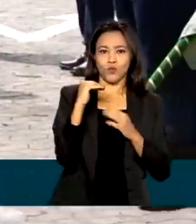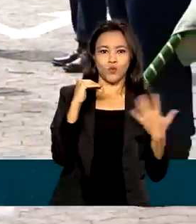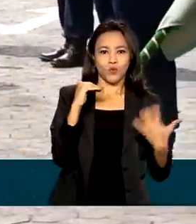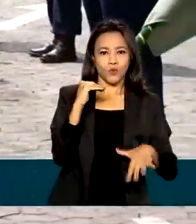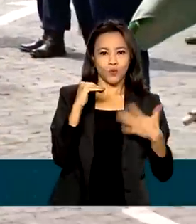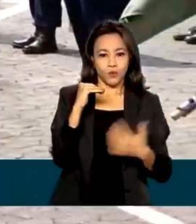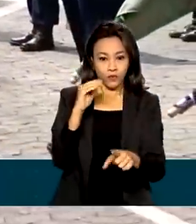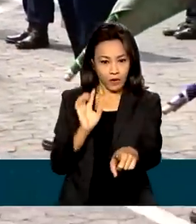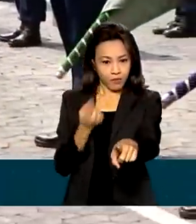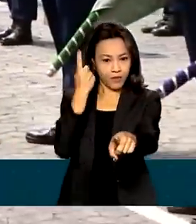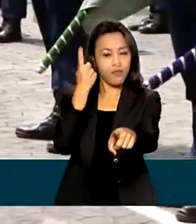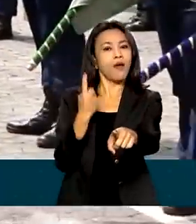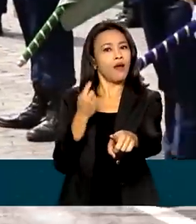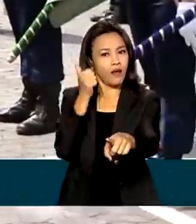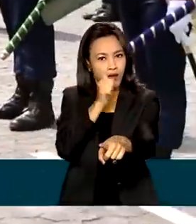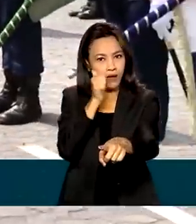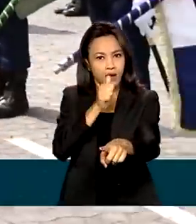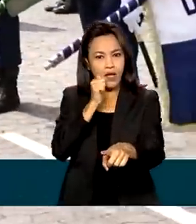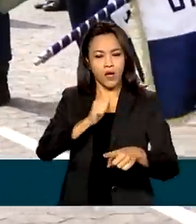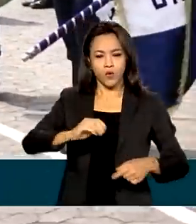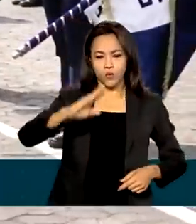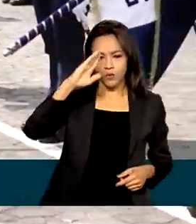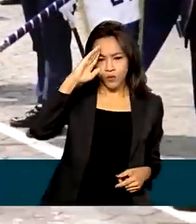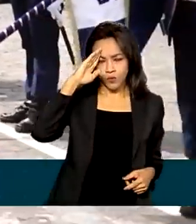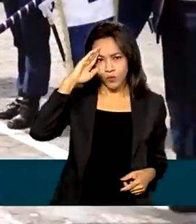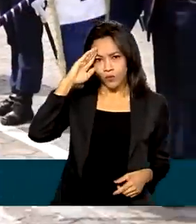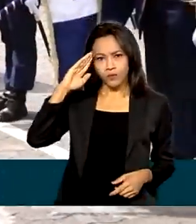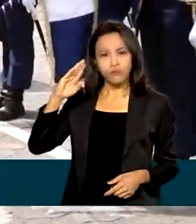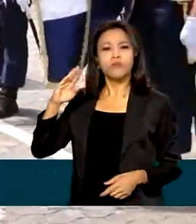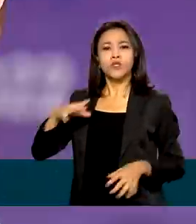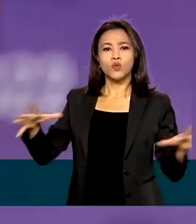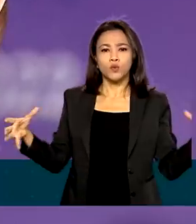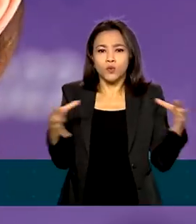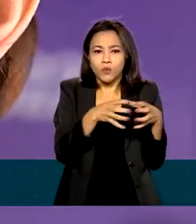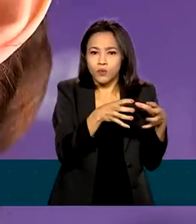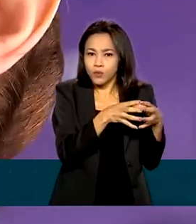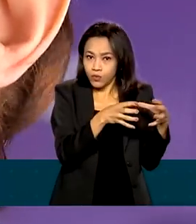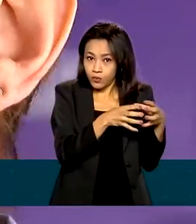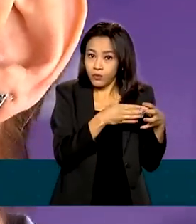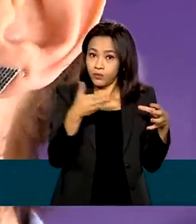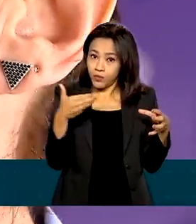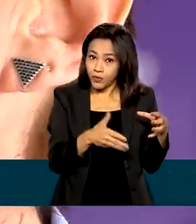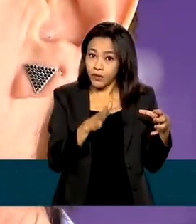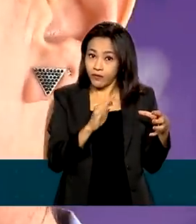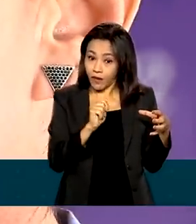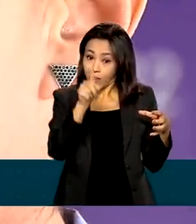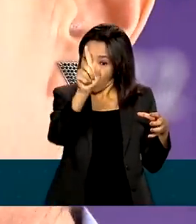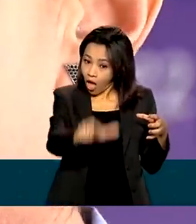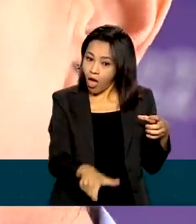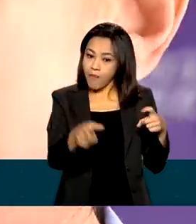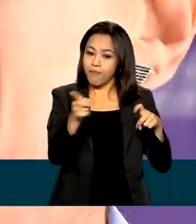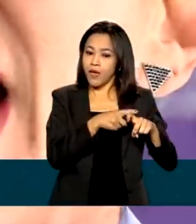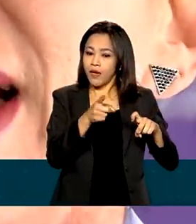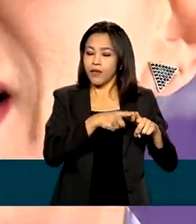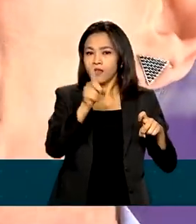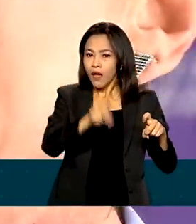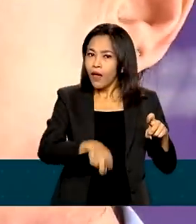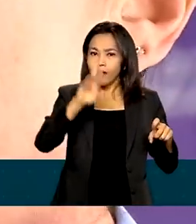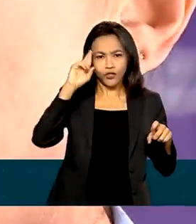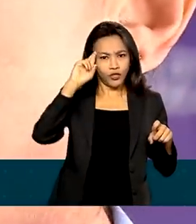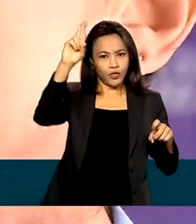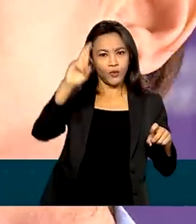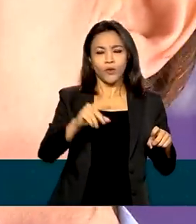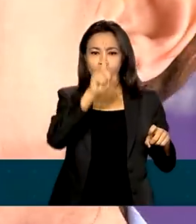foi pioneira ao assumir o comando de uma organização militar da Força Aérea. Médica, atua como diretora no